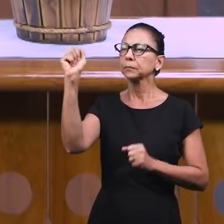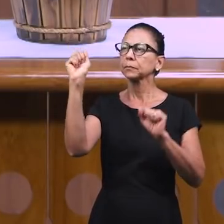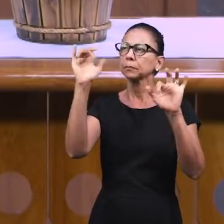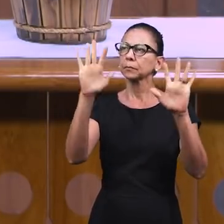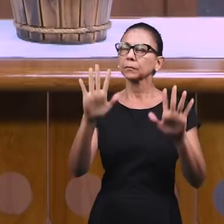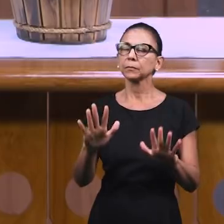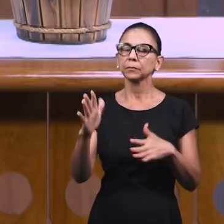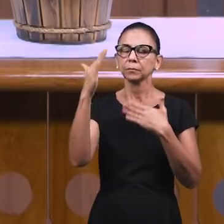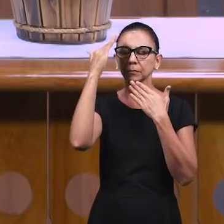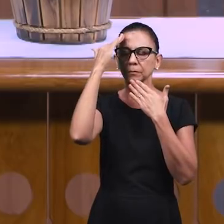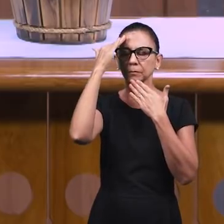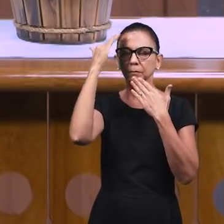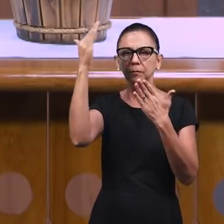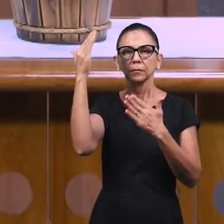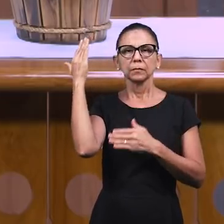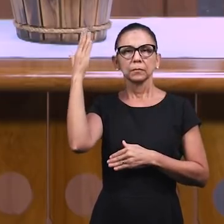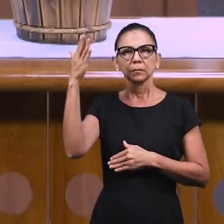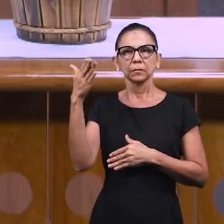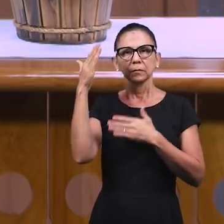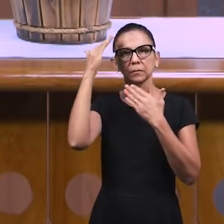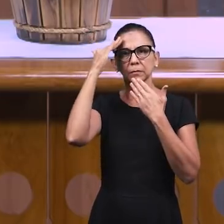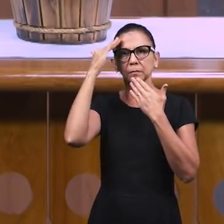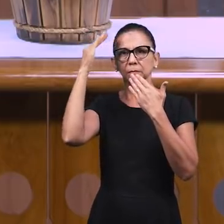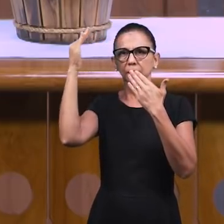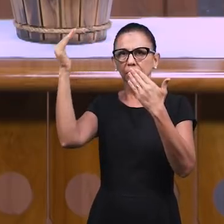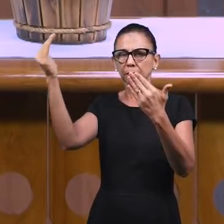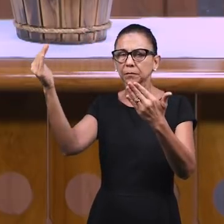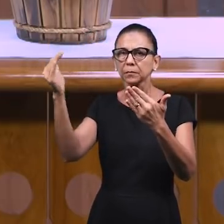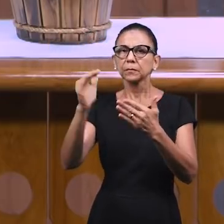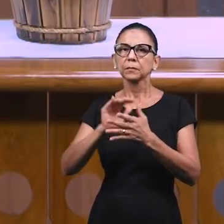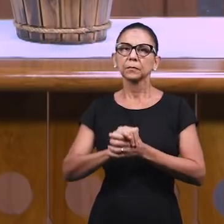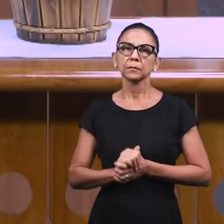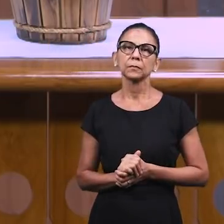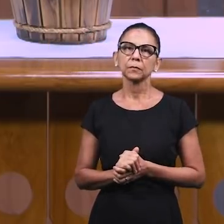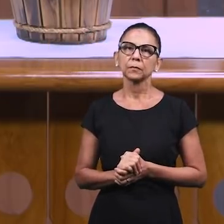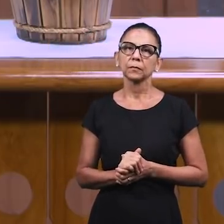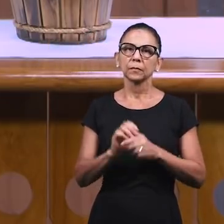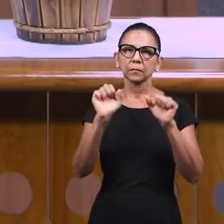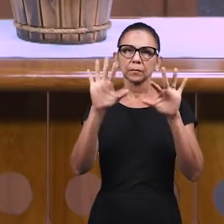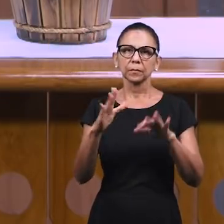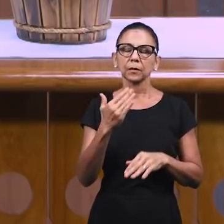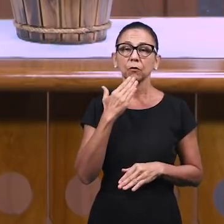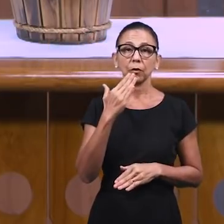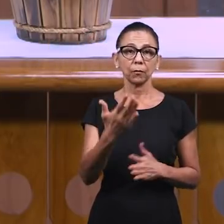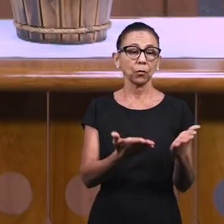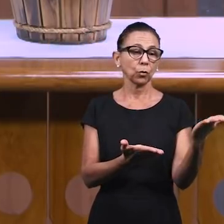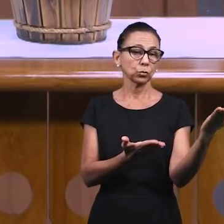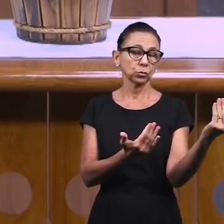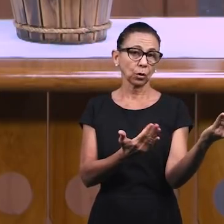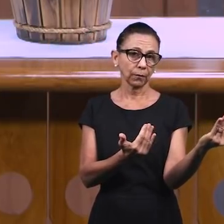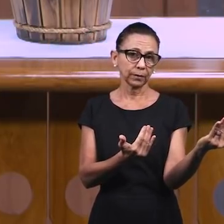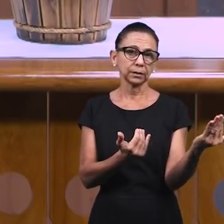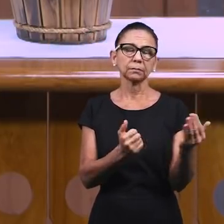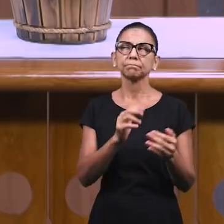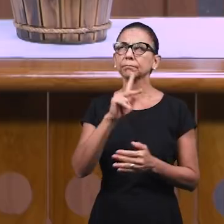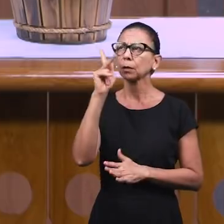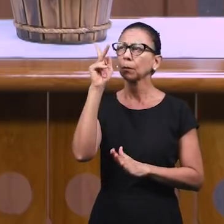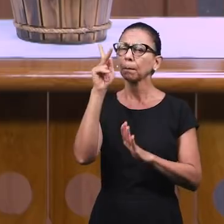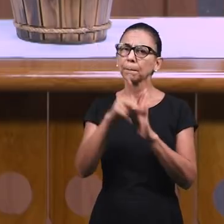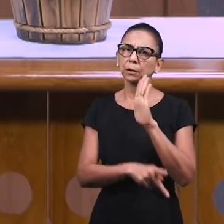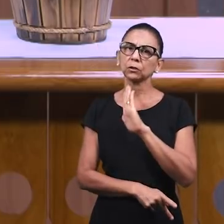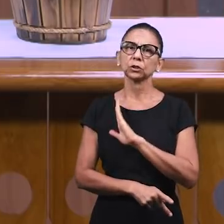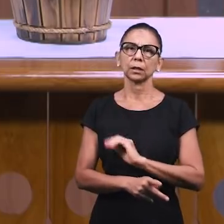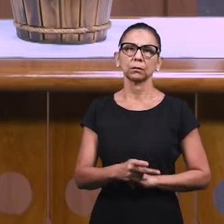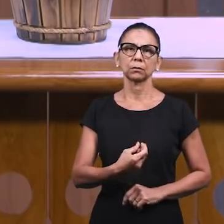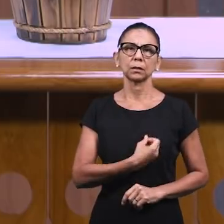Tua bênção, pela Tua palavra, pela Tua direção, por aquilo que o Senhor faz na vida de cada jovem, pelo Teu projeto,